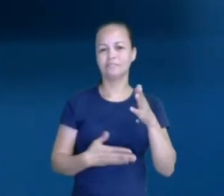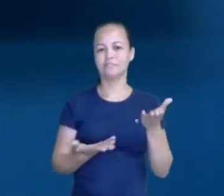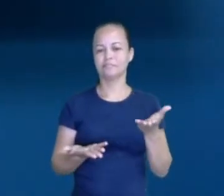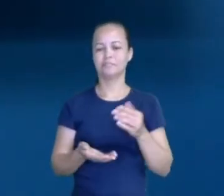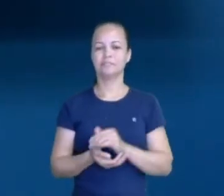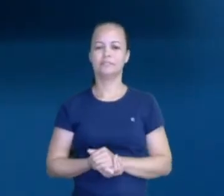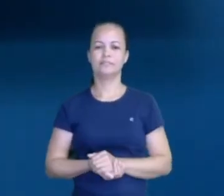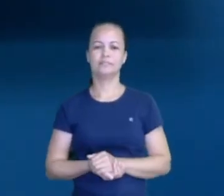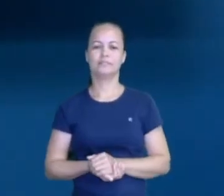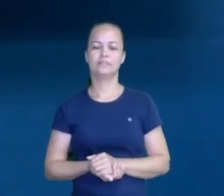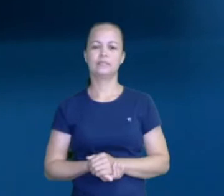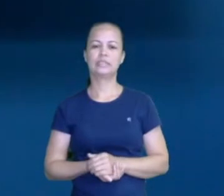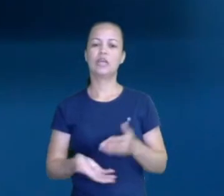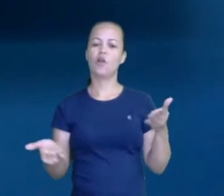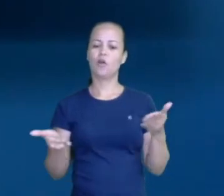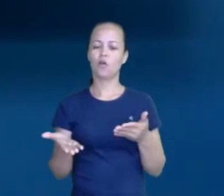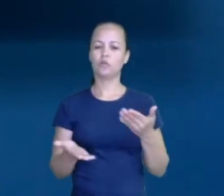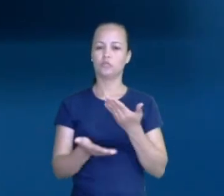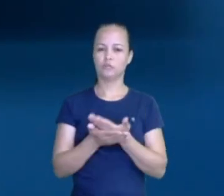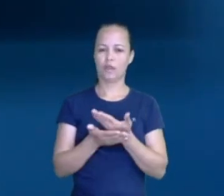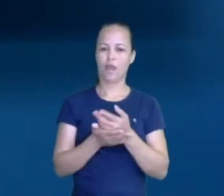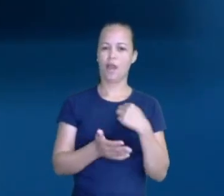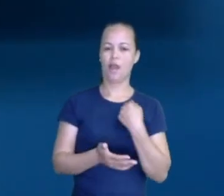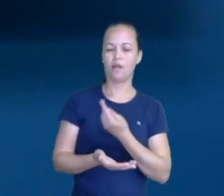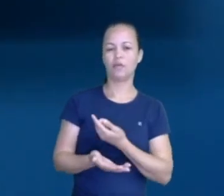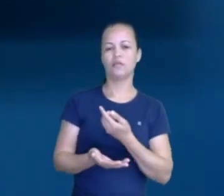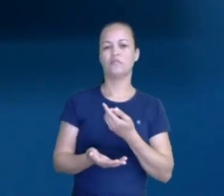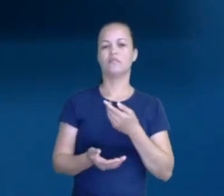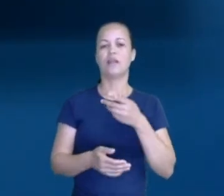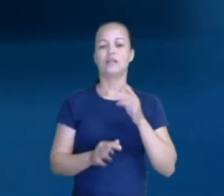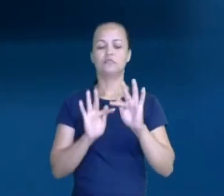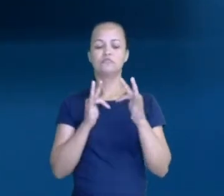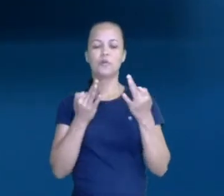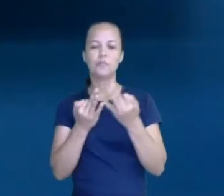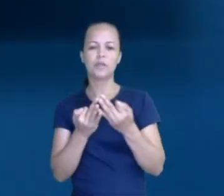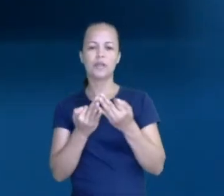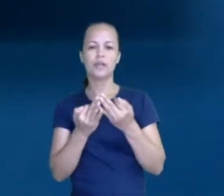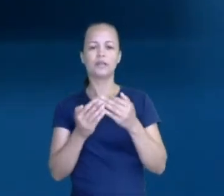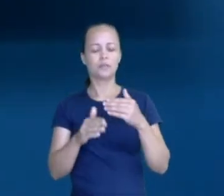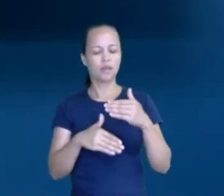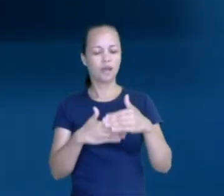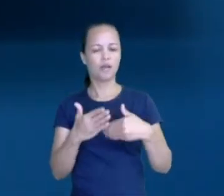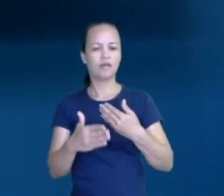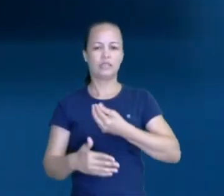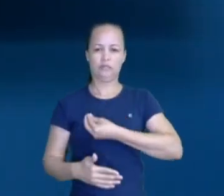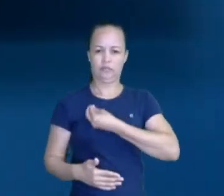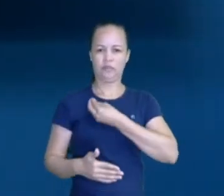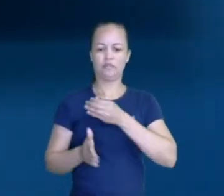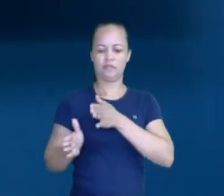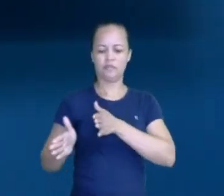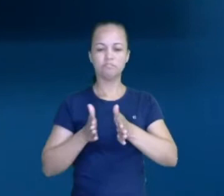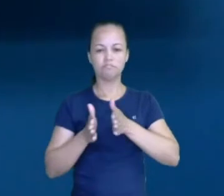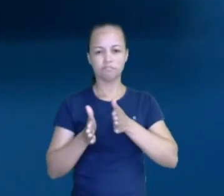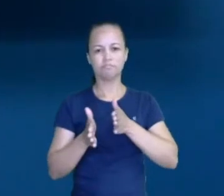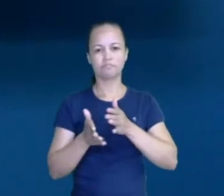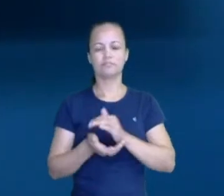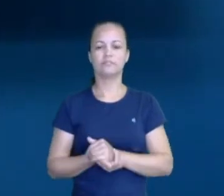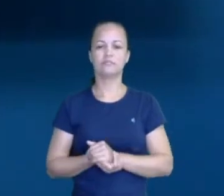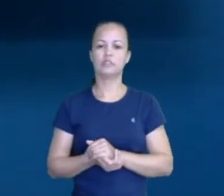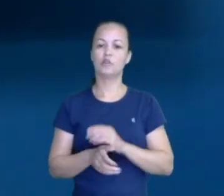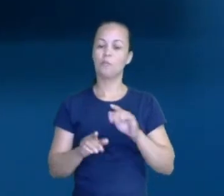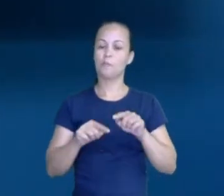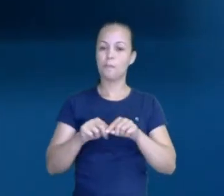nossa aula vai falar sobre a família e as fases da vida. Por isso que estamos tendo essa conversa.